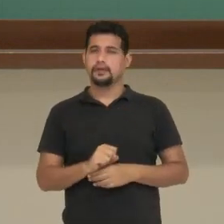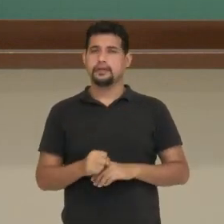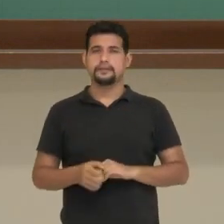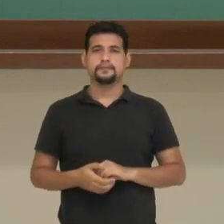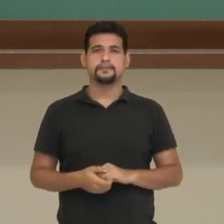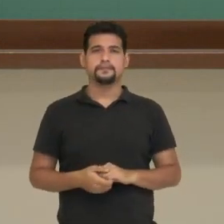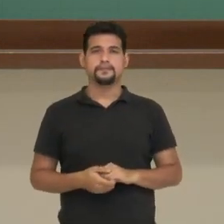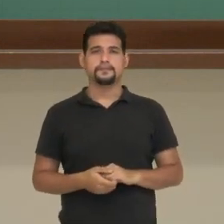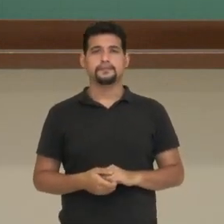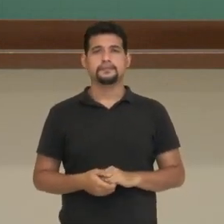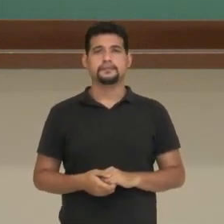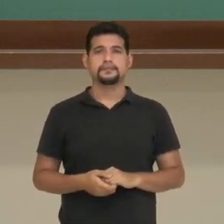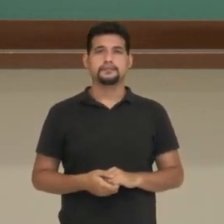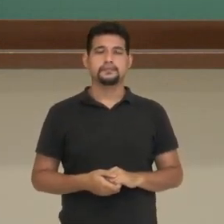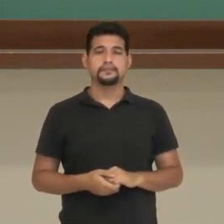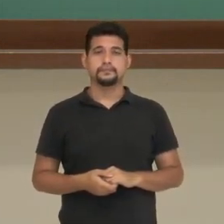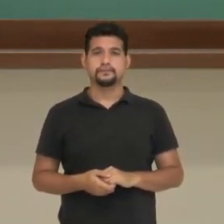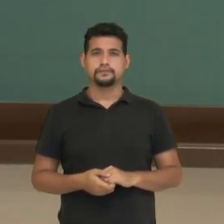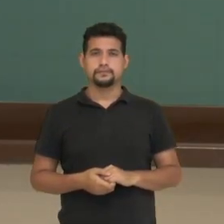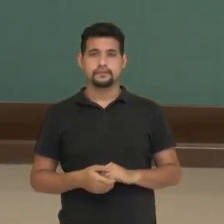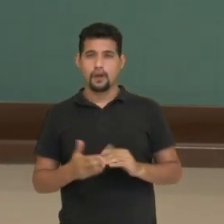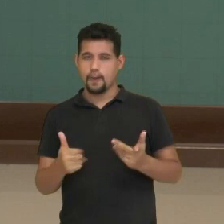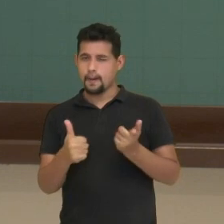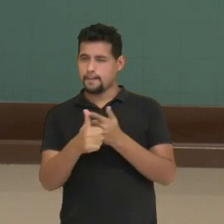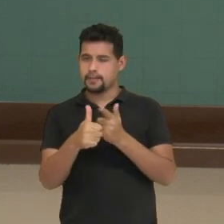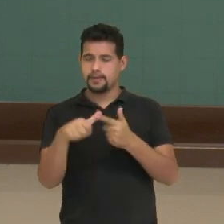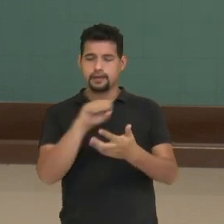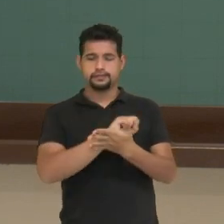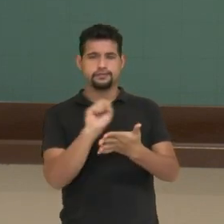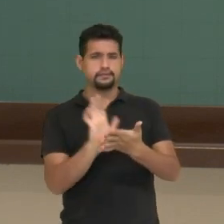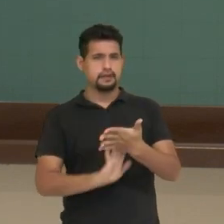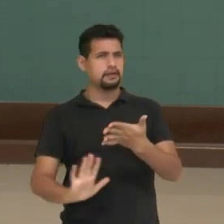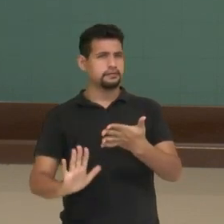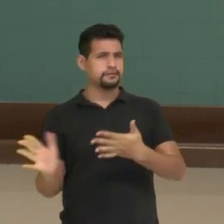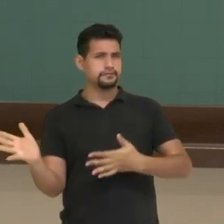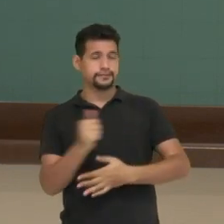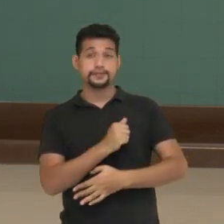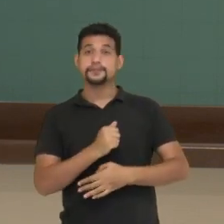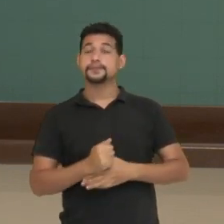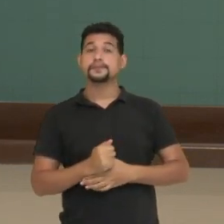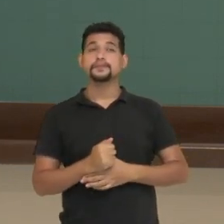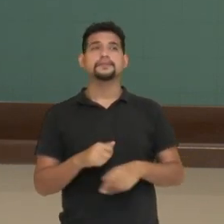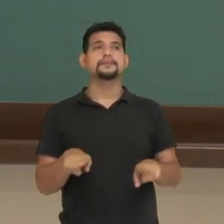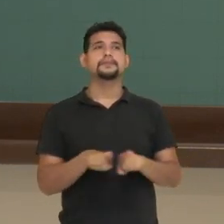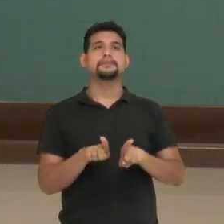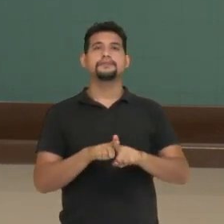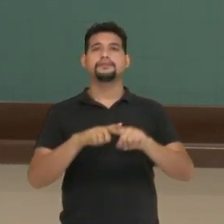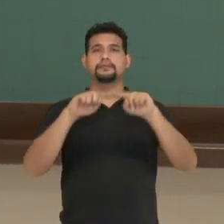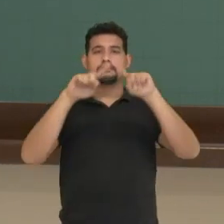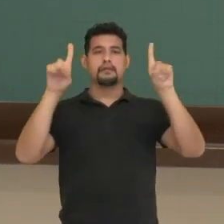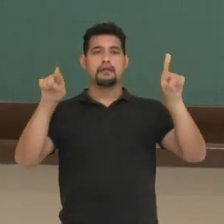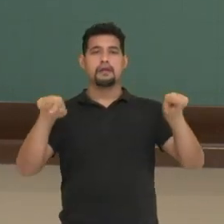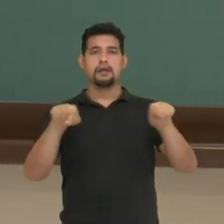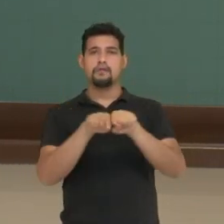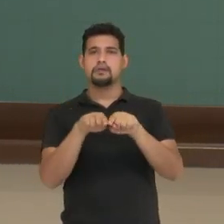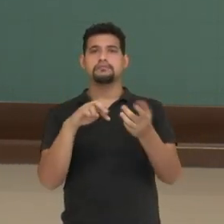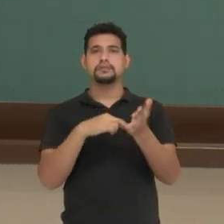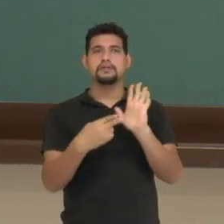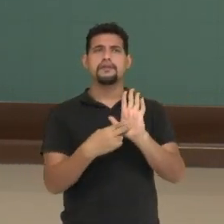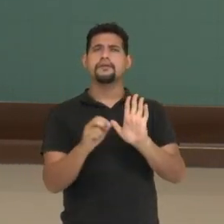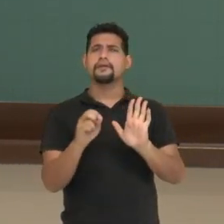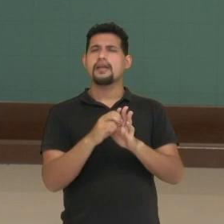muscular. E vamos para a primeira atividade? O cladograma abaixo, o cladograma é essa